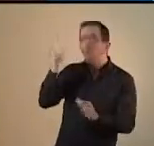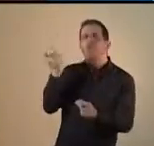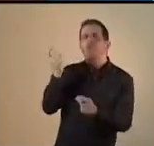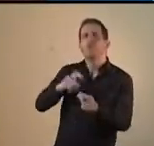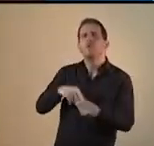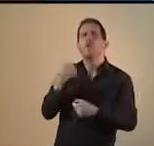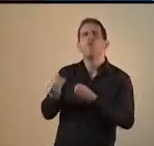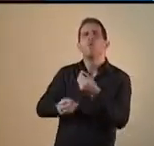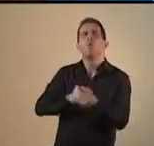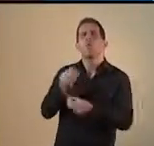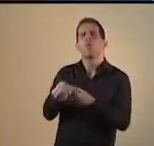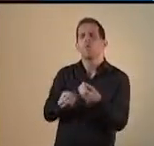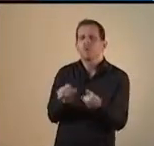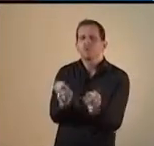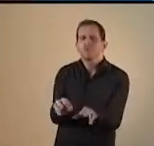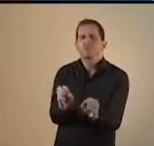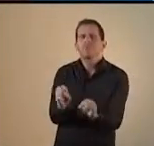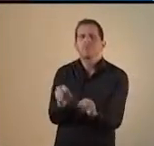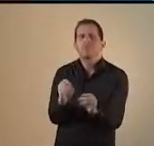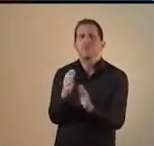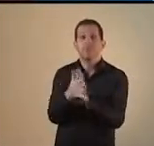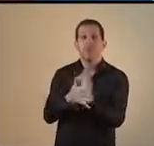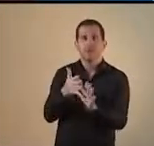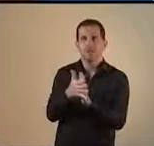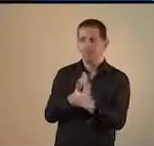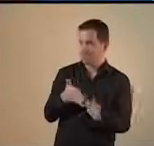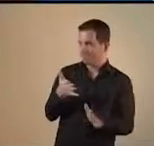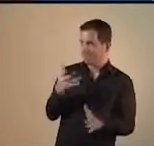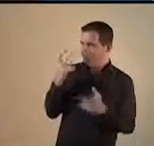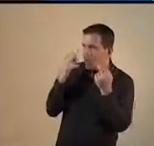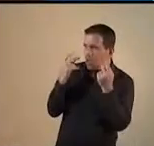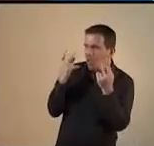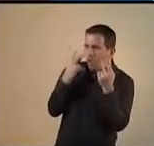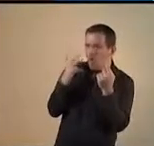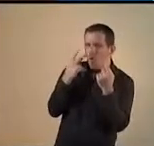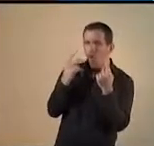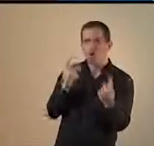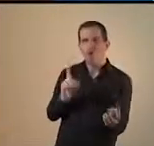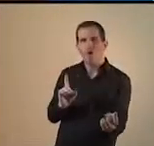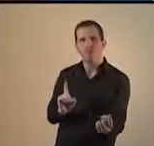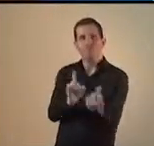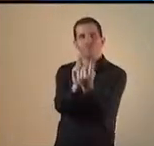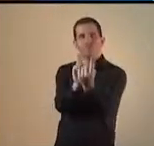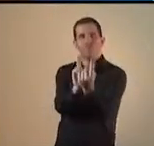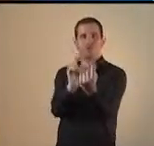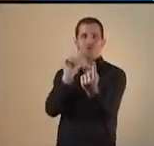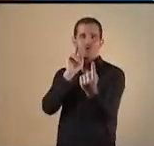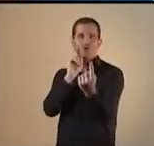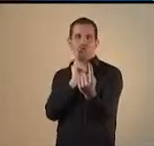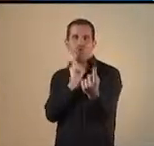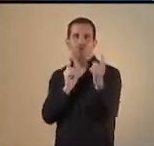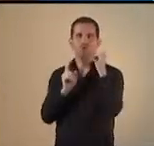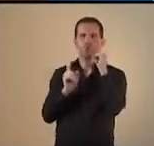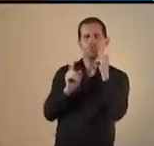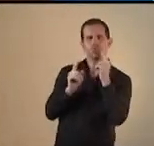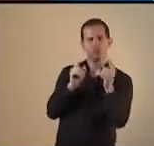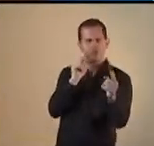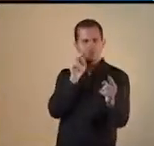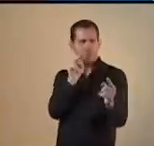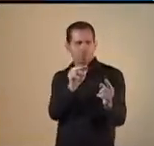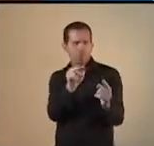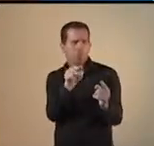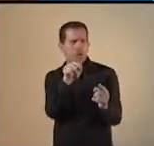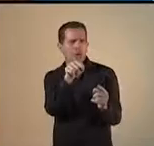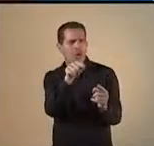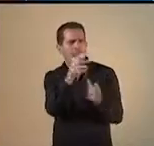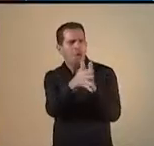Libras, é comum José encontrar Antônio e sentir que o nível do Antônio está um